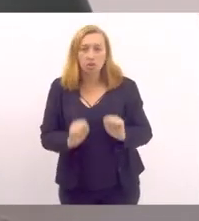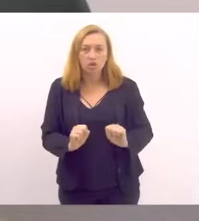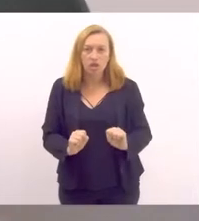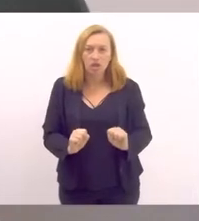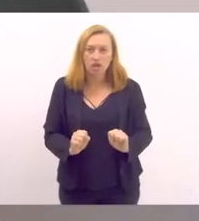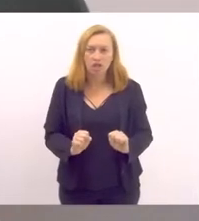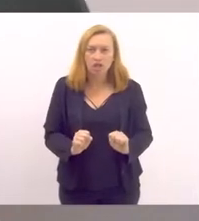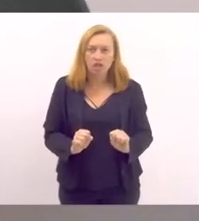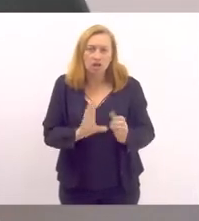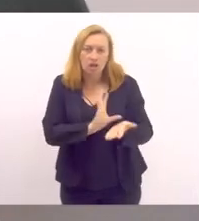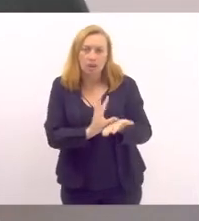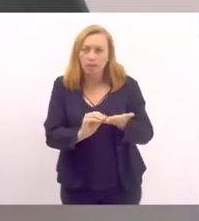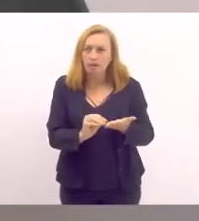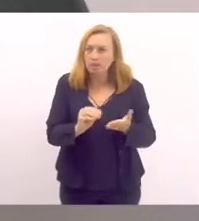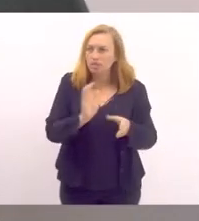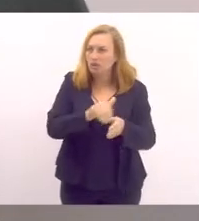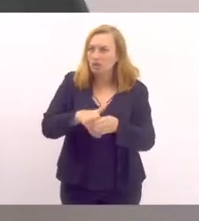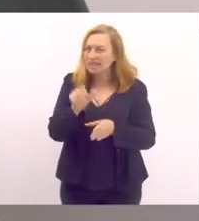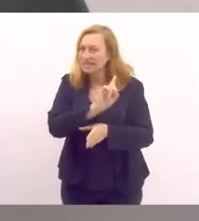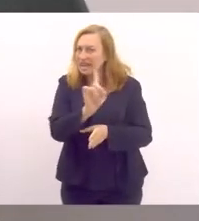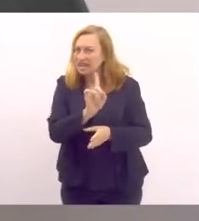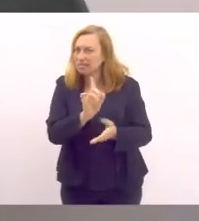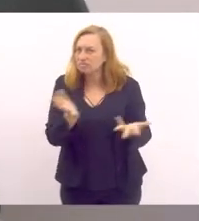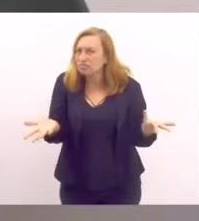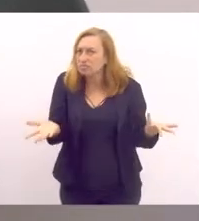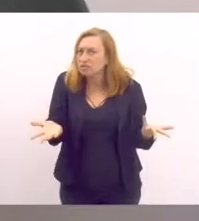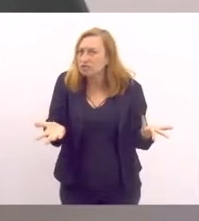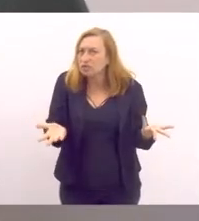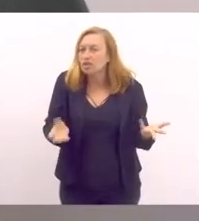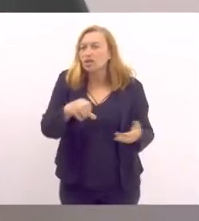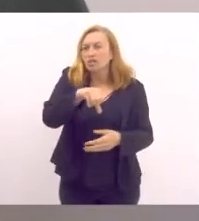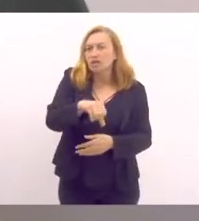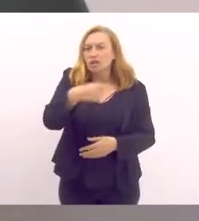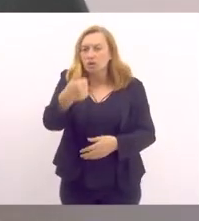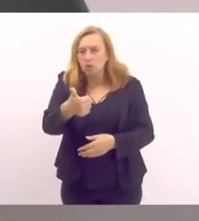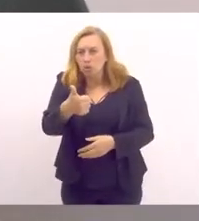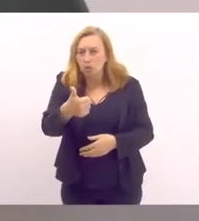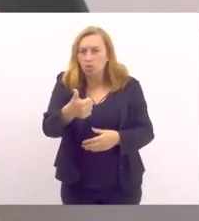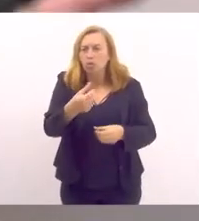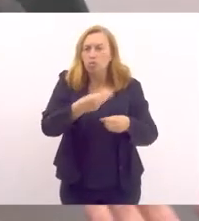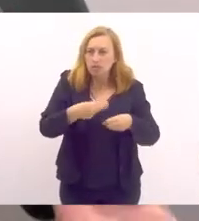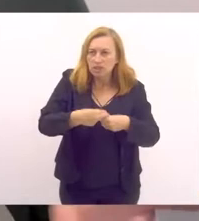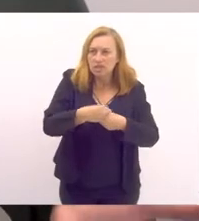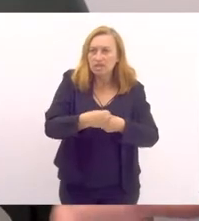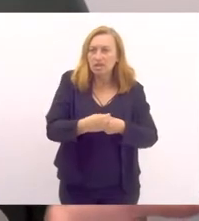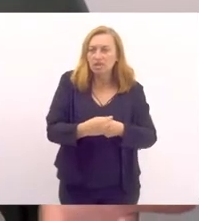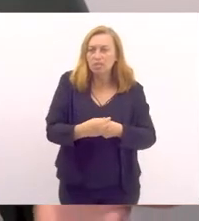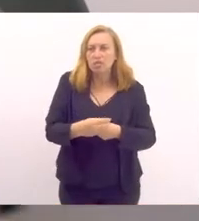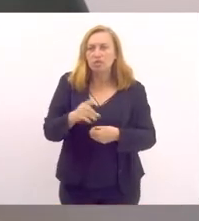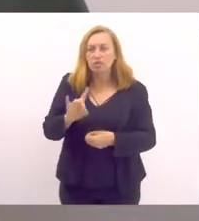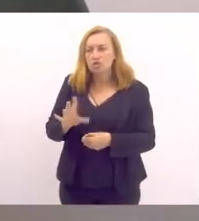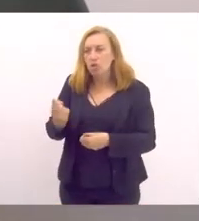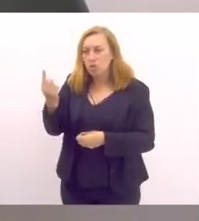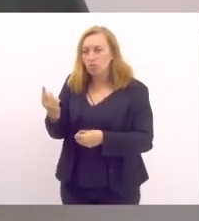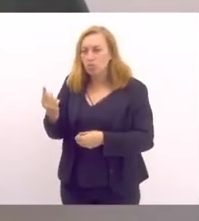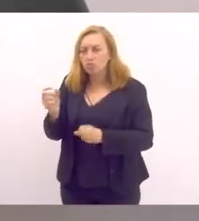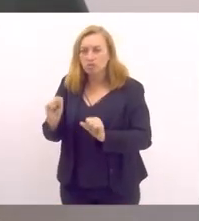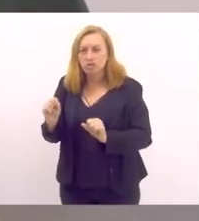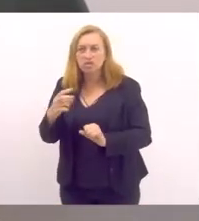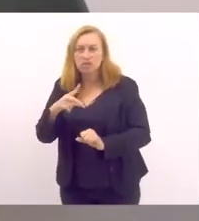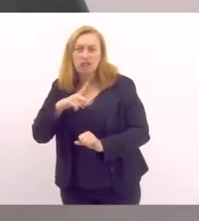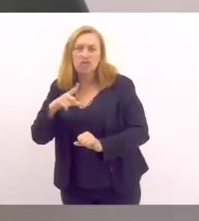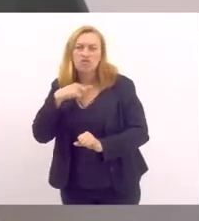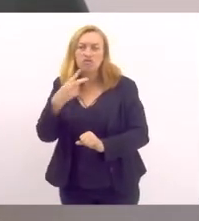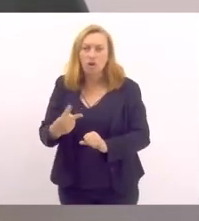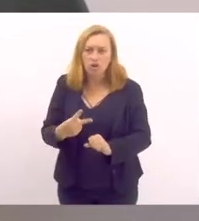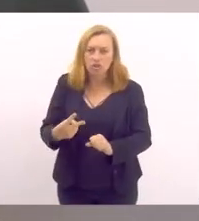pauta não é votada, enfim. Então, você acaba tendo 91 municípios coadjuvantes de um município só. A gente não tem nada contra o Rio